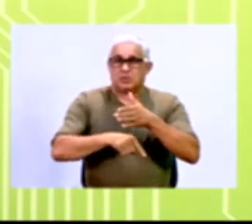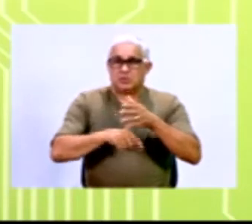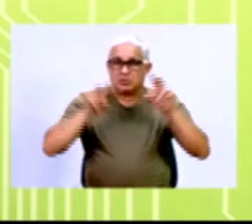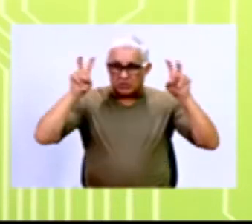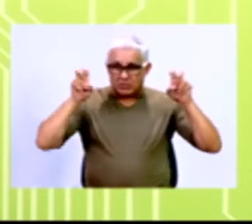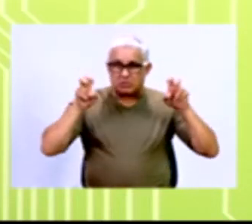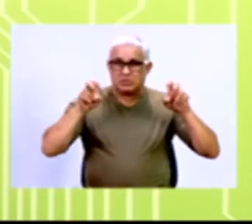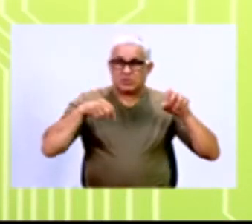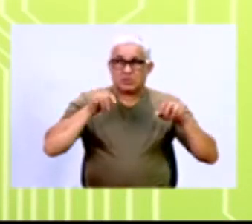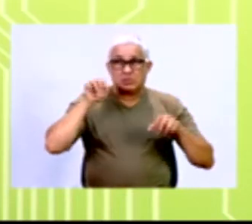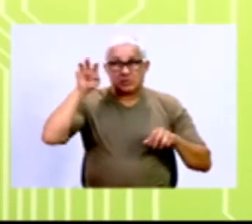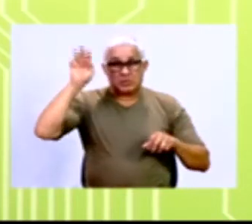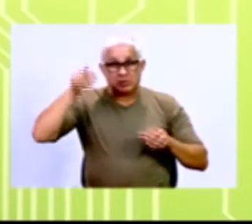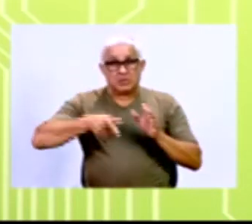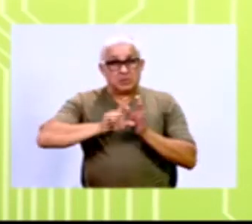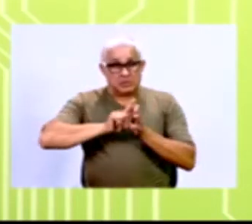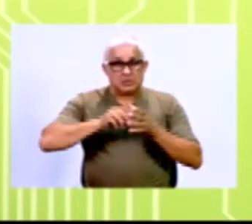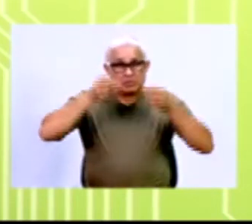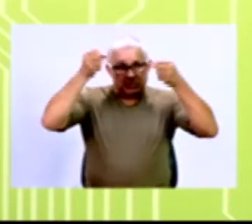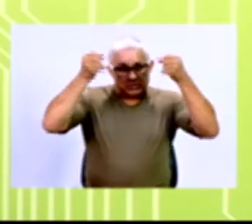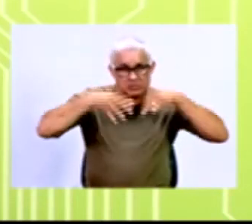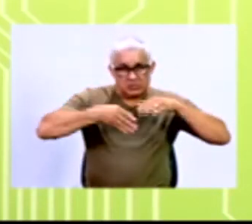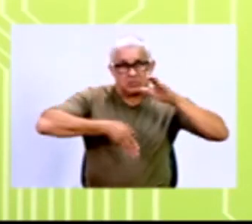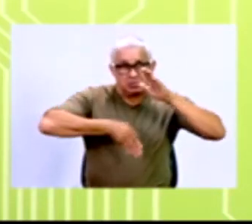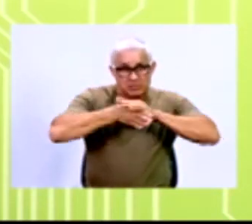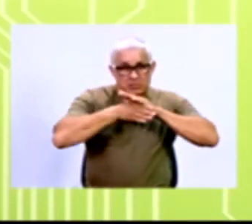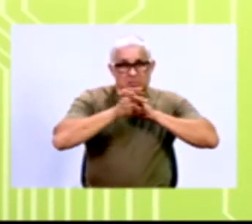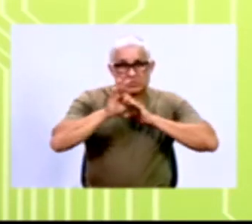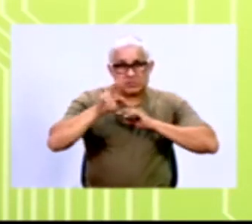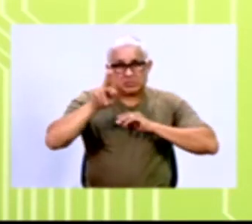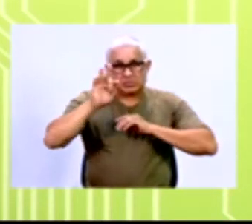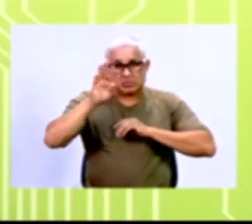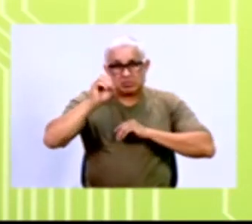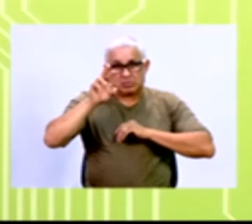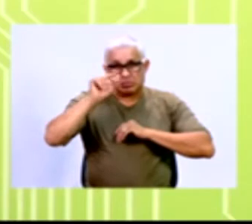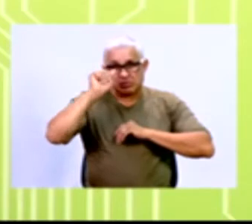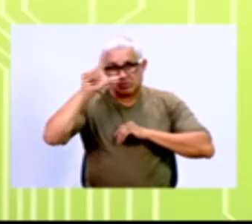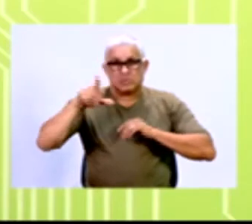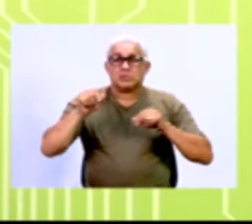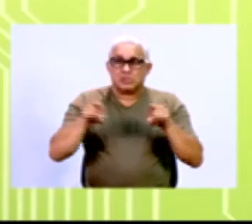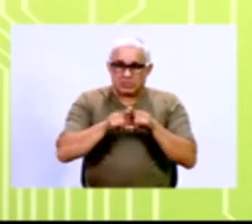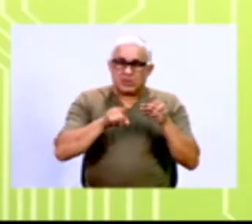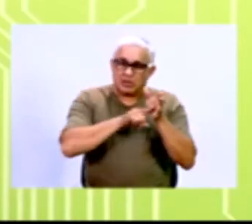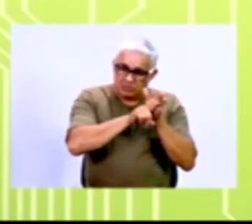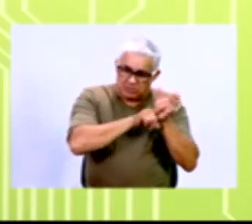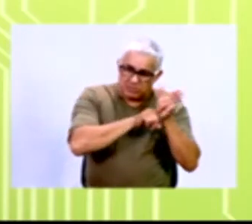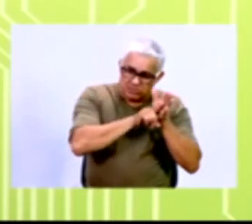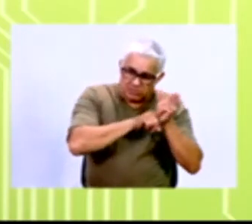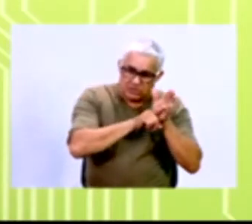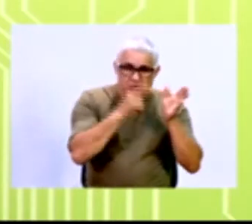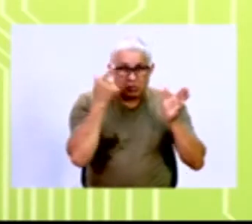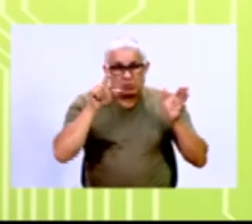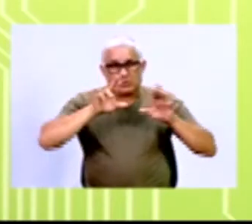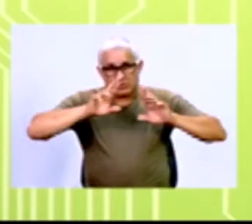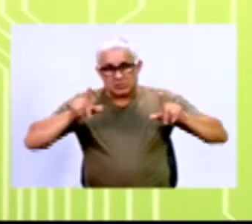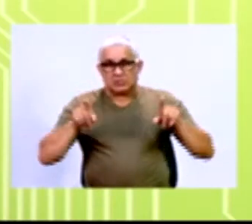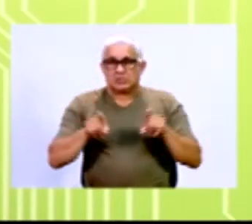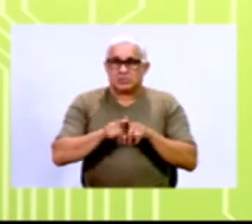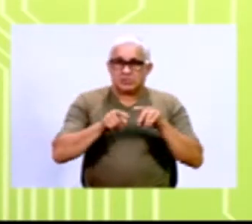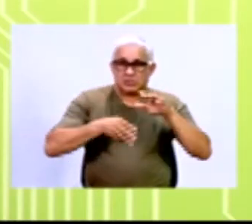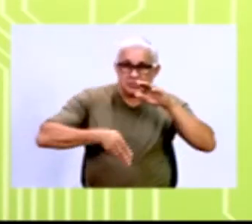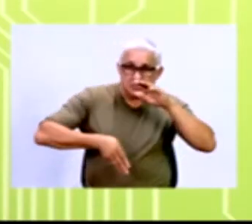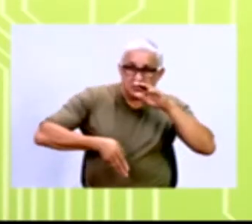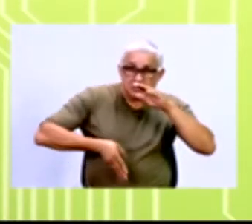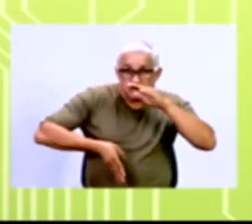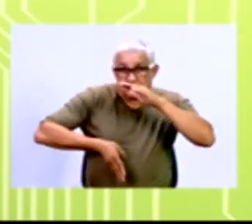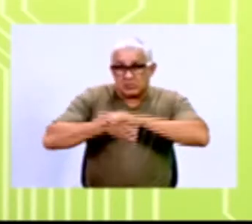na teleaula. Vocês podem entrar lá nos tutoriais, podem pesquisar outros tutoriais e entrem no site oficial